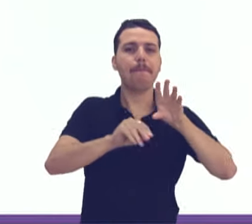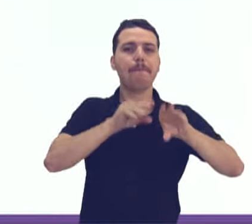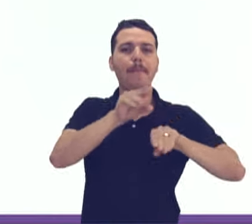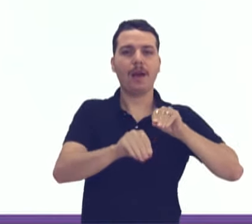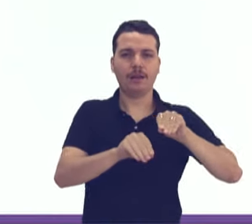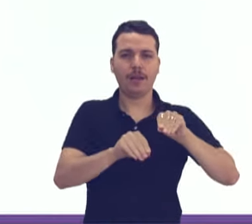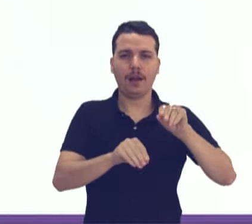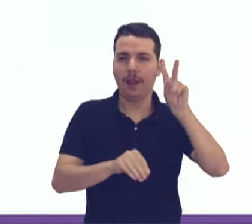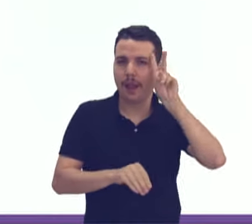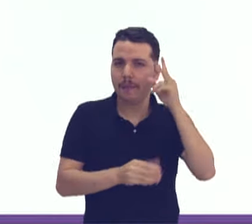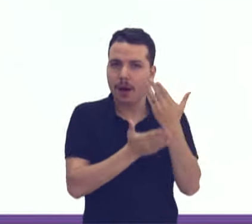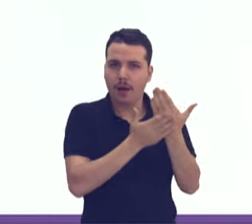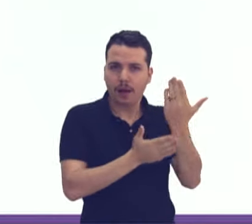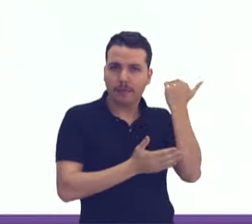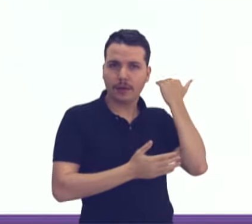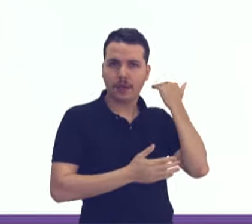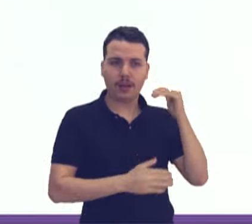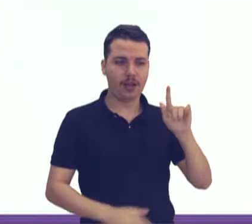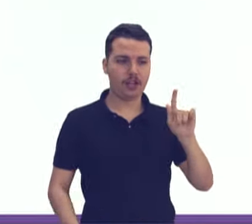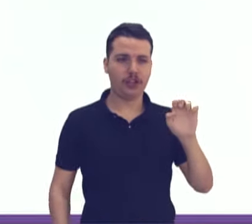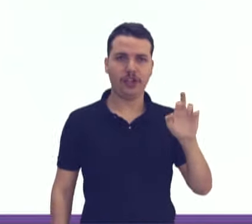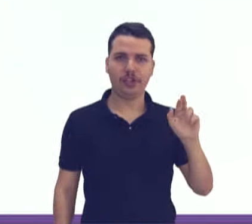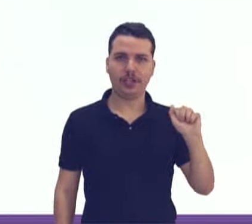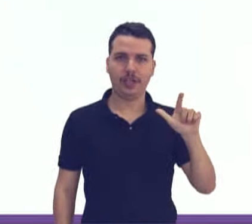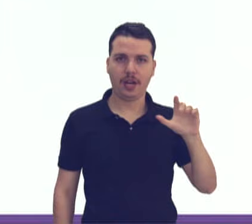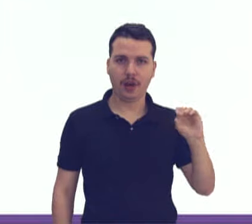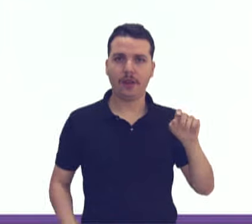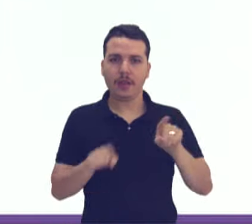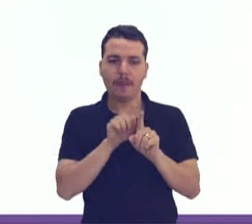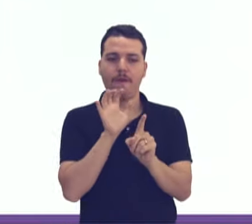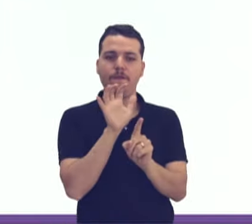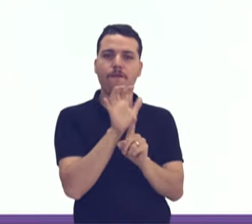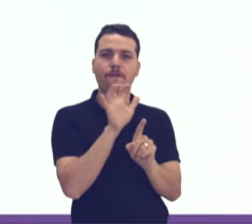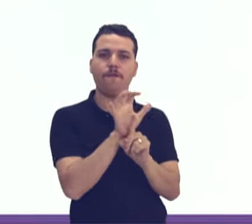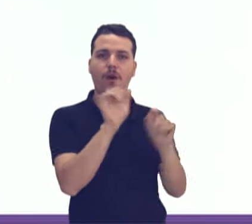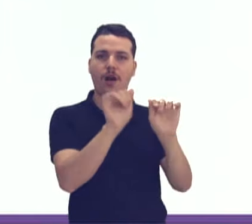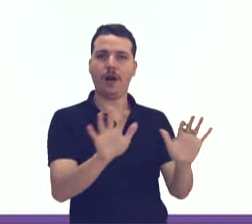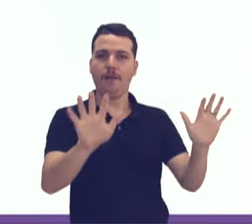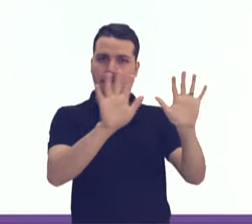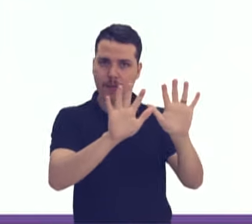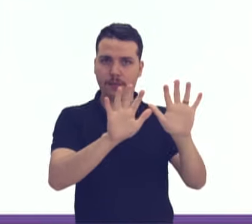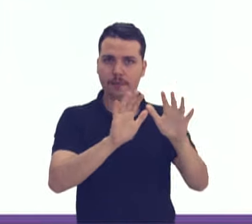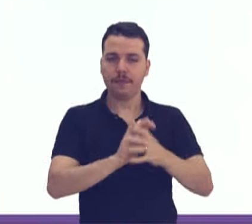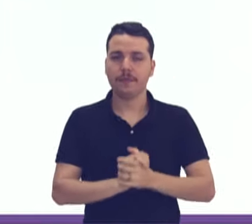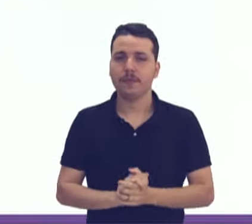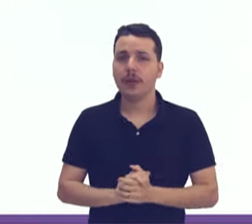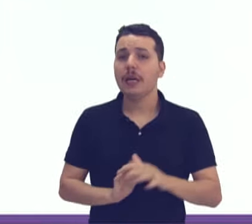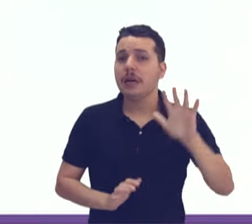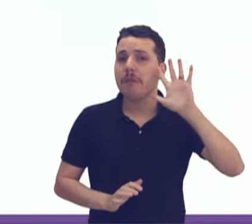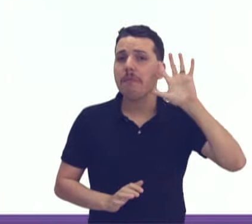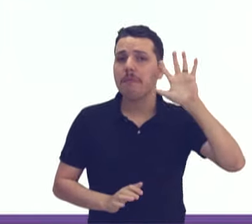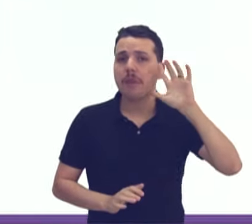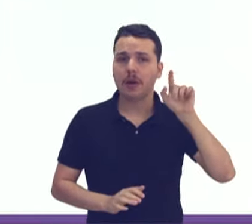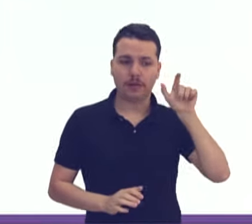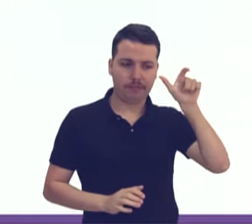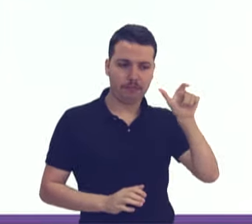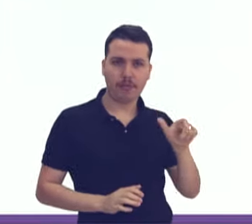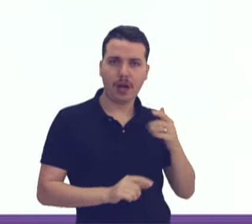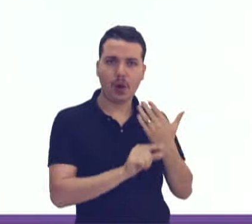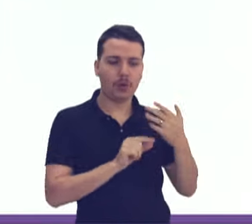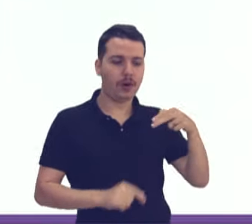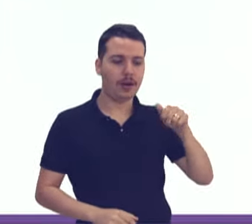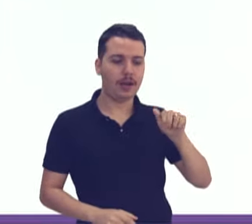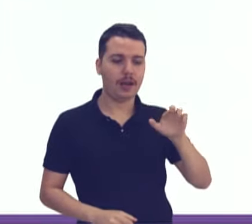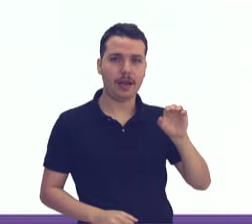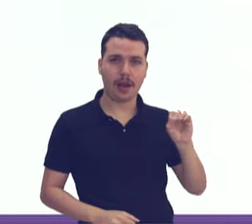aula passada geraldo de barros que tinha essas interferências então eu imagino que aqui o narupim nossa